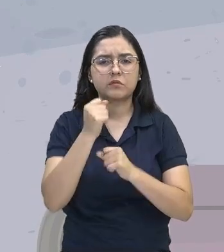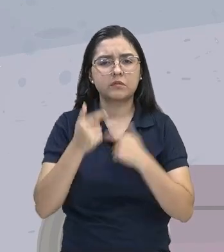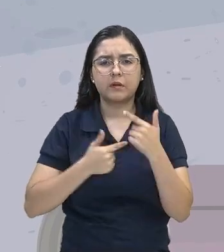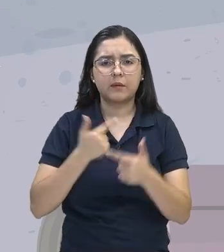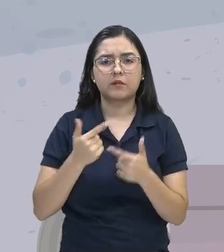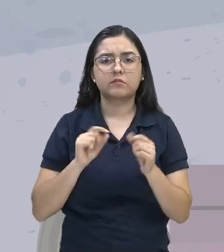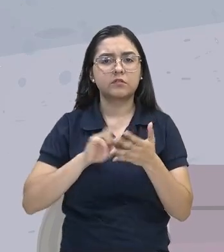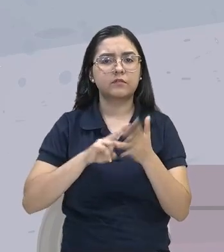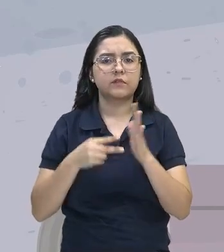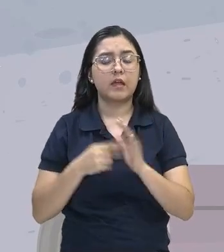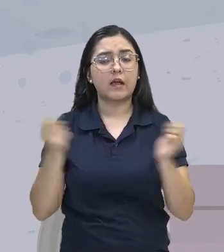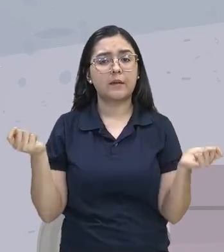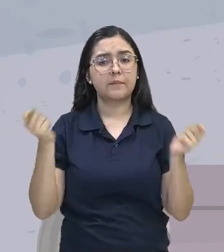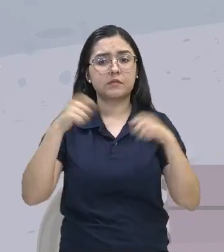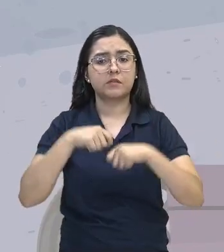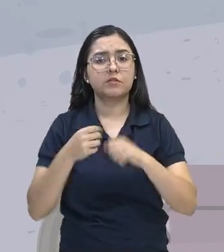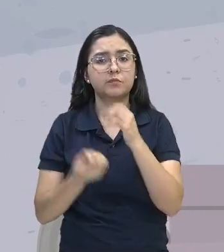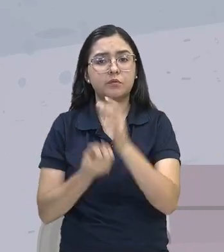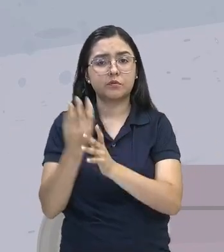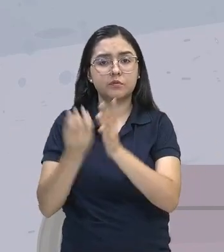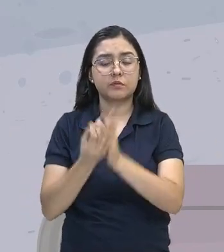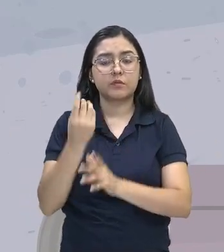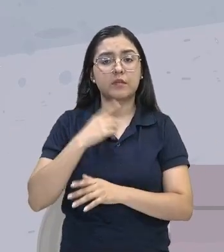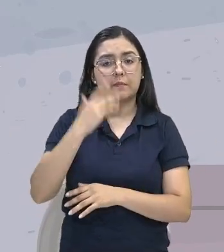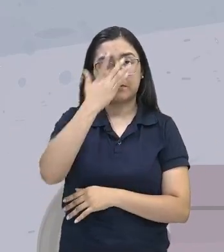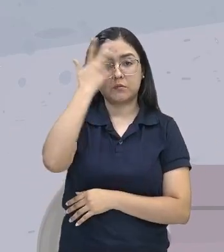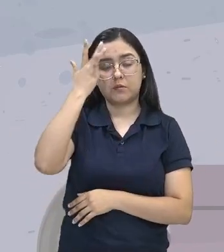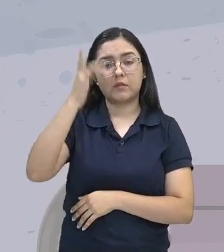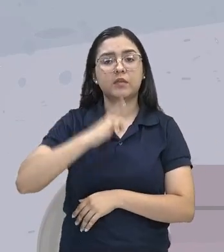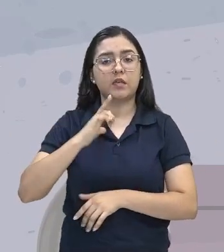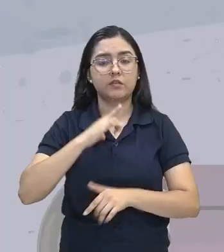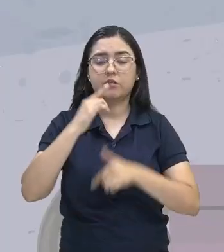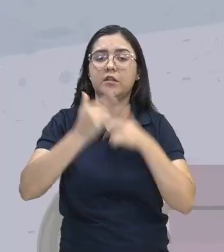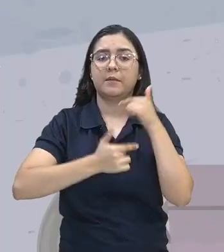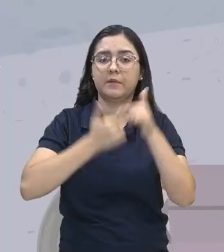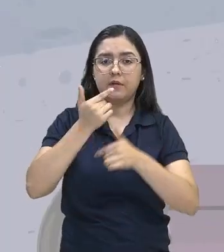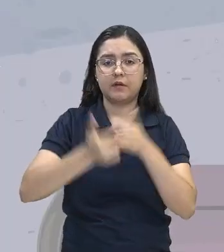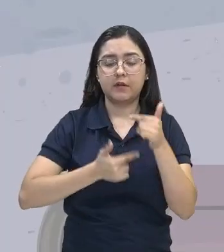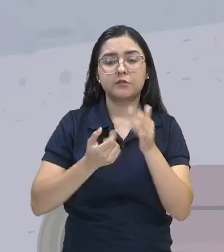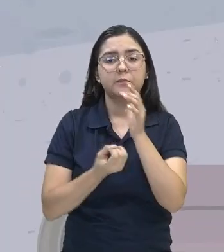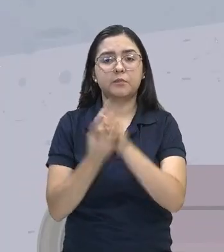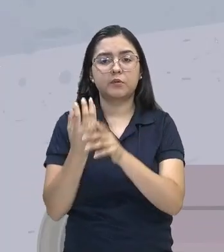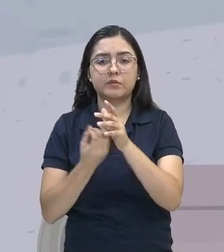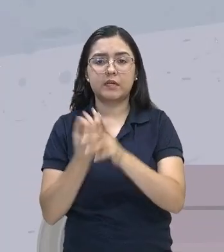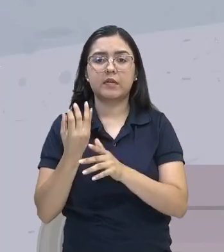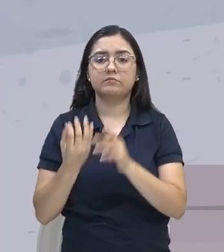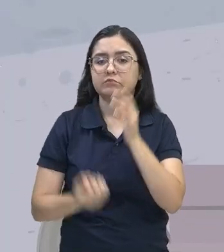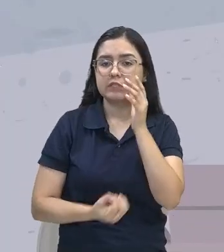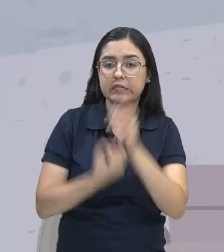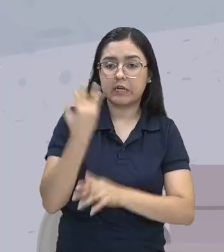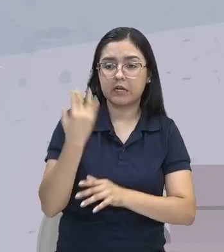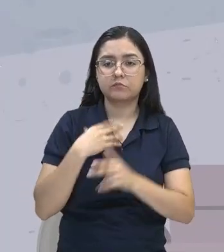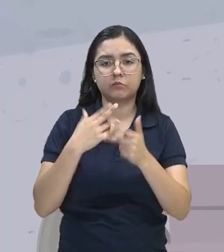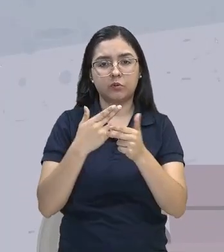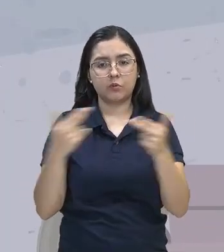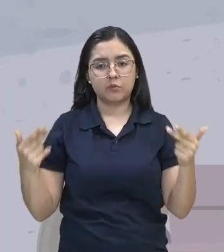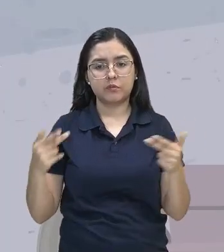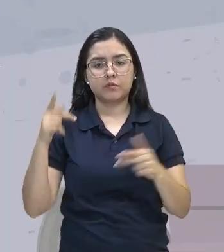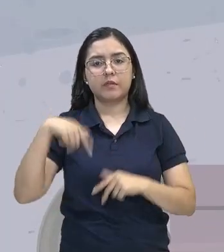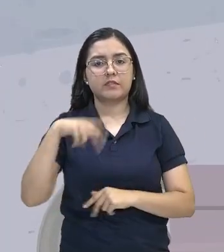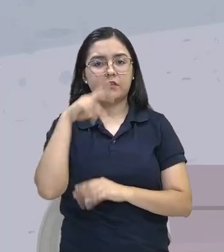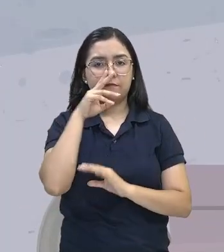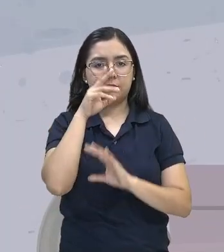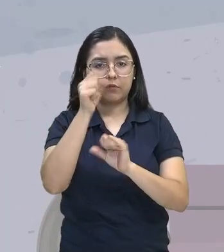a capacidade produtiva que o indivíduo tem. A capacidade de produzir, de criar algo, a gente chama de força